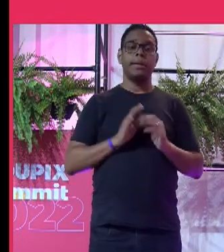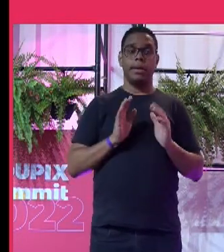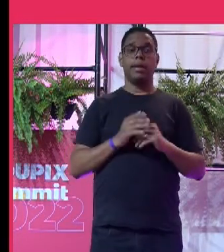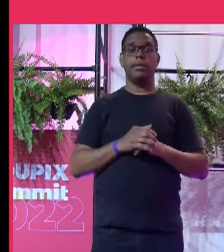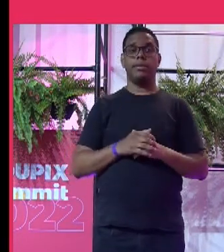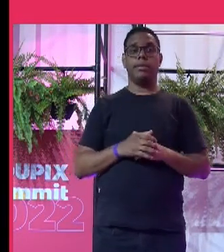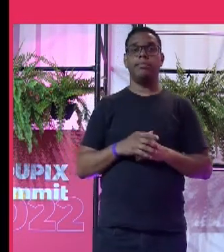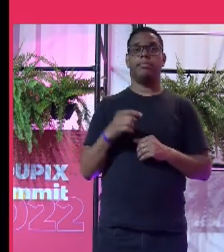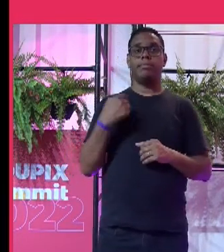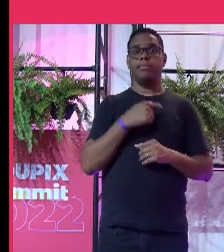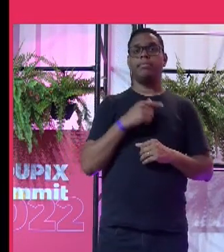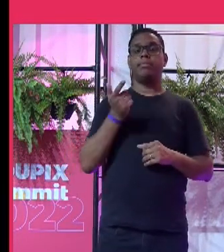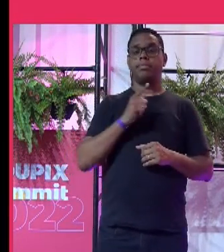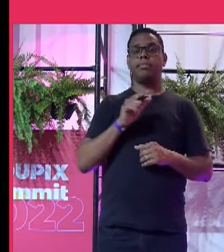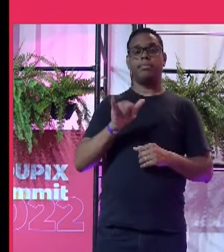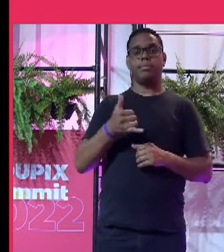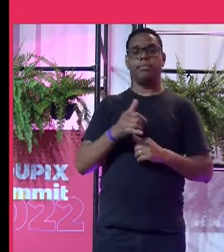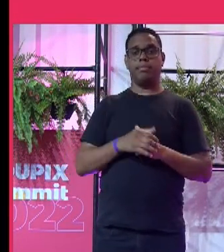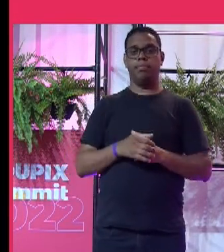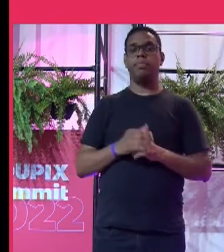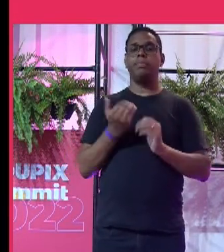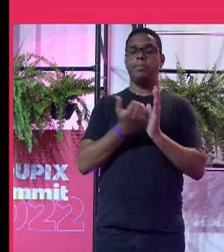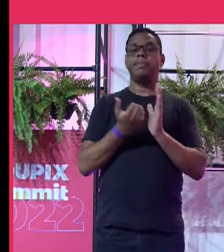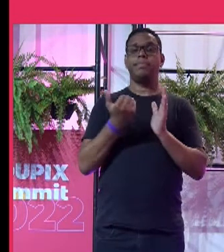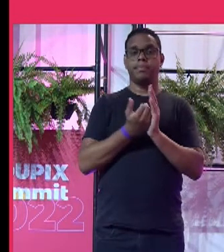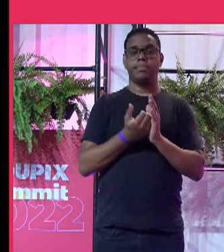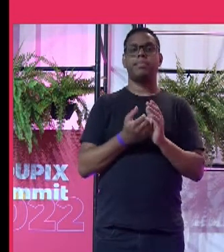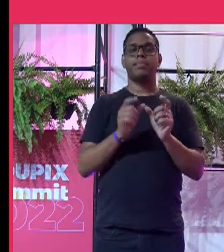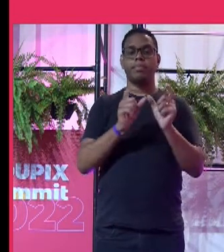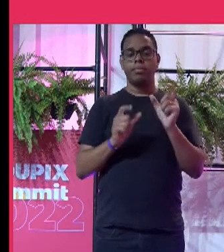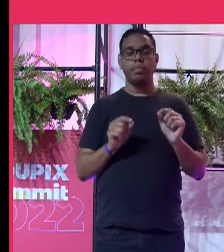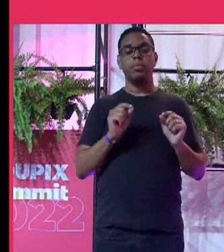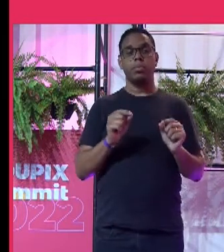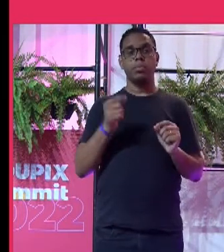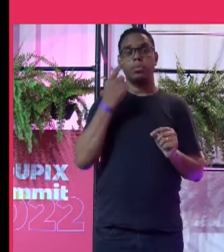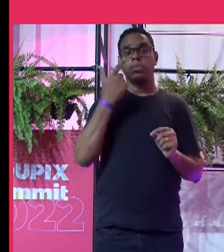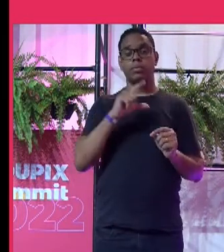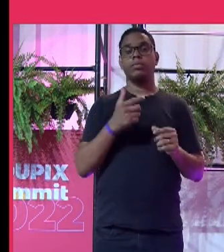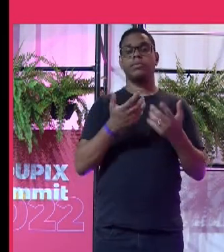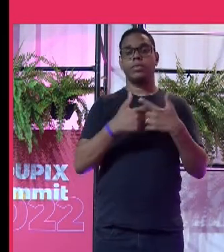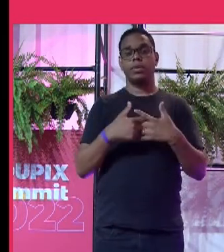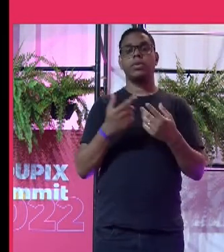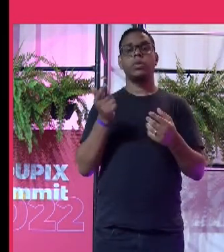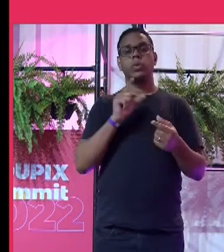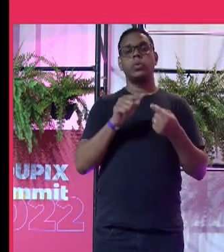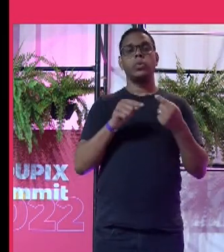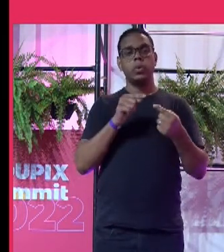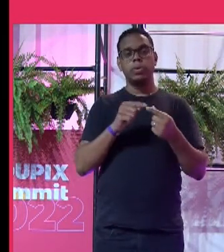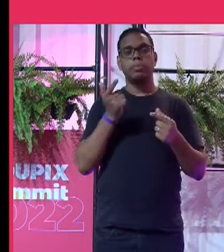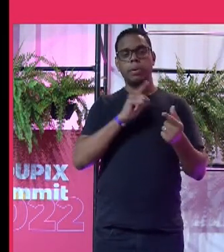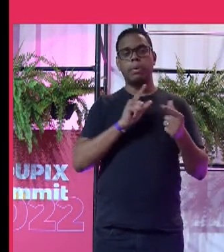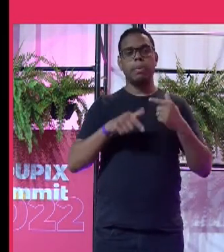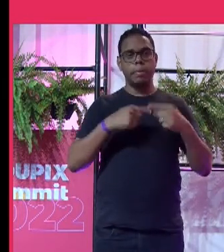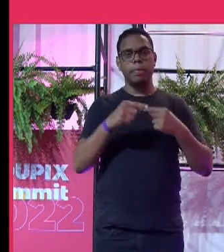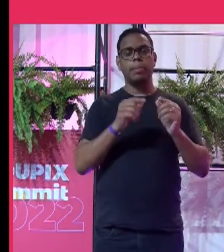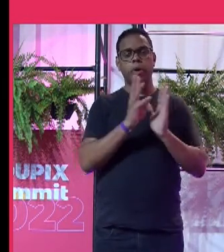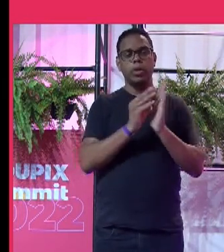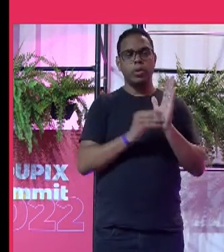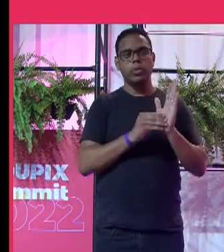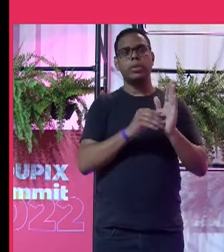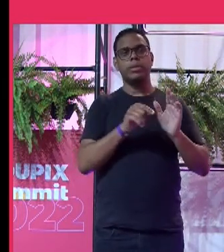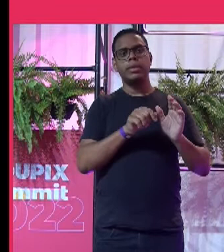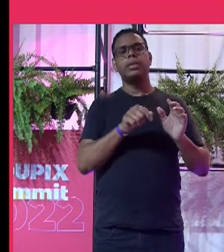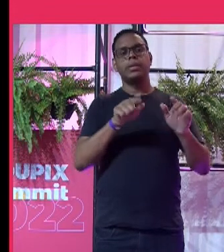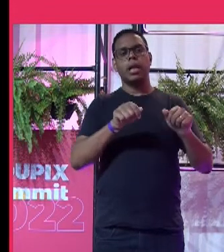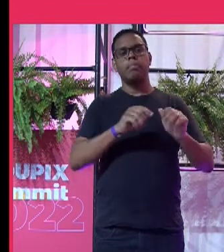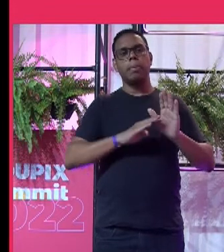coisa que a gente consegue aproveitar ao máximo desses algoritmos, é a fórmula para atingir o potencial do seu conteúdo.